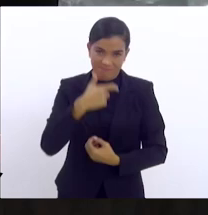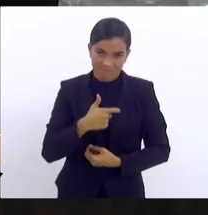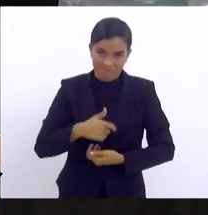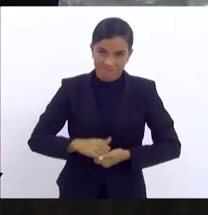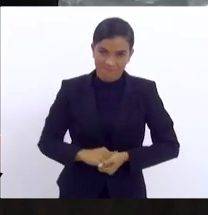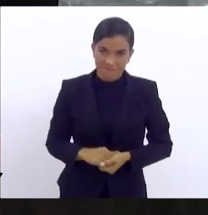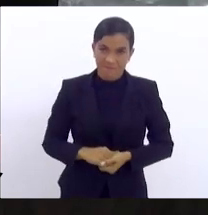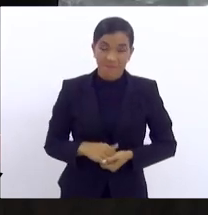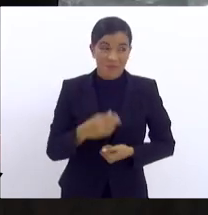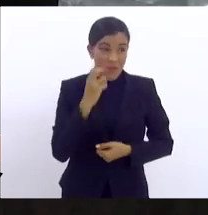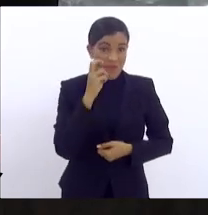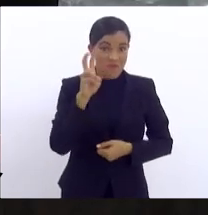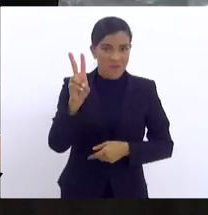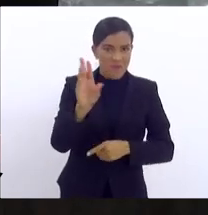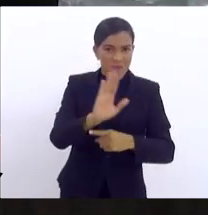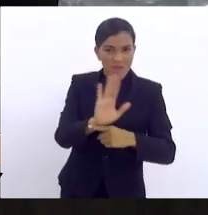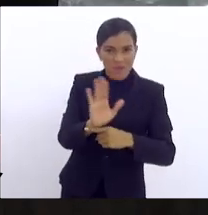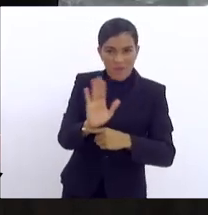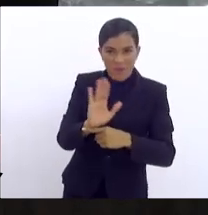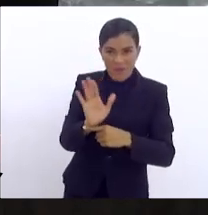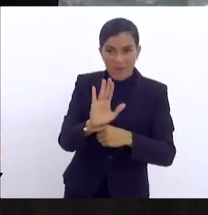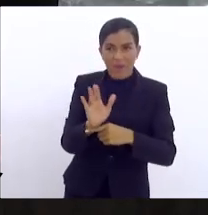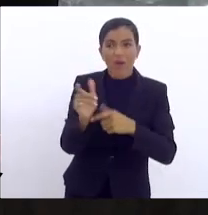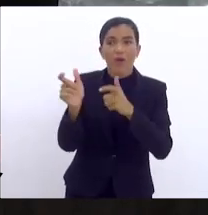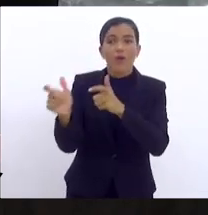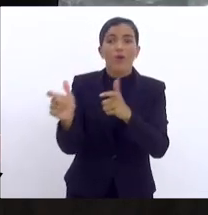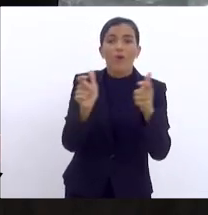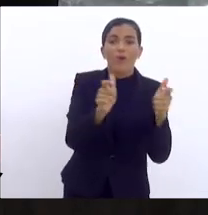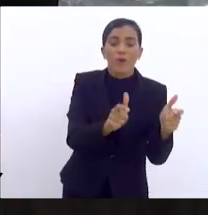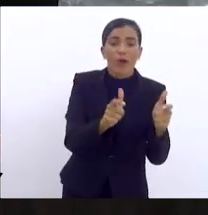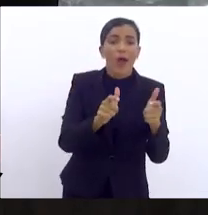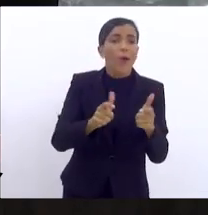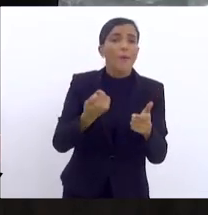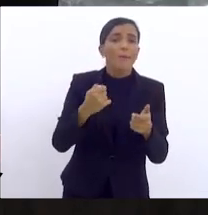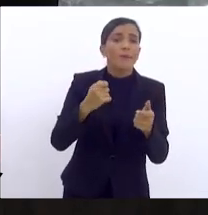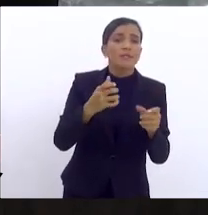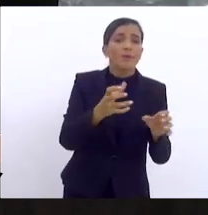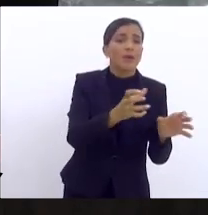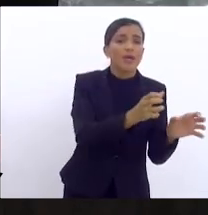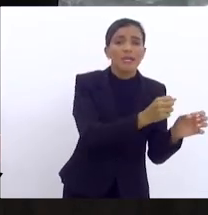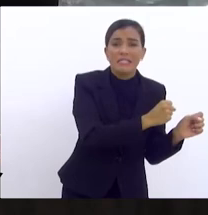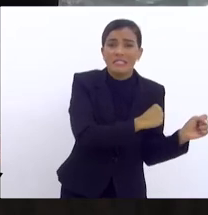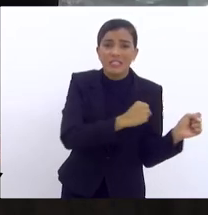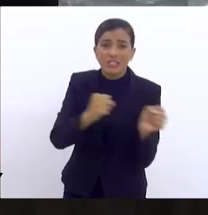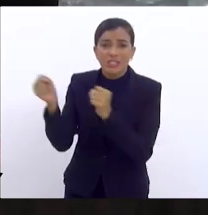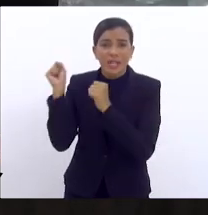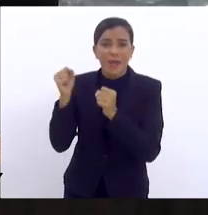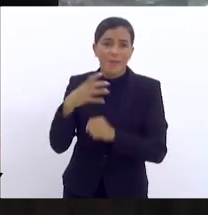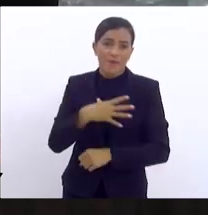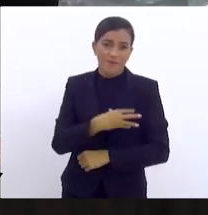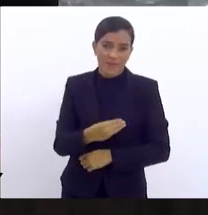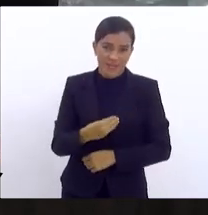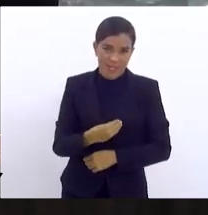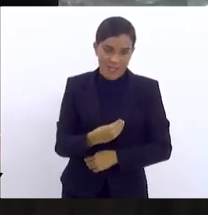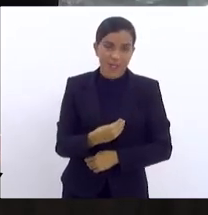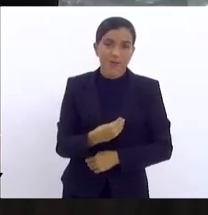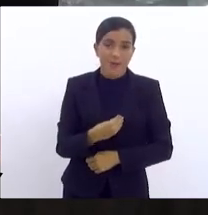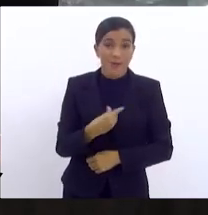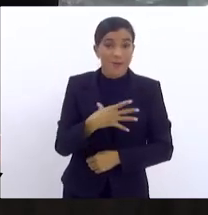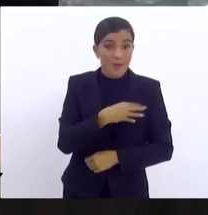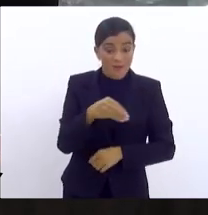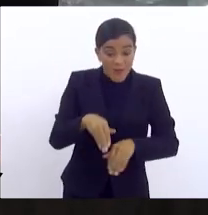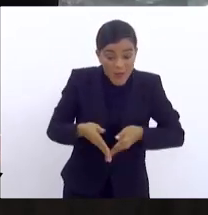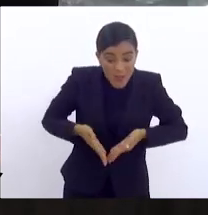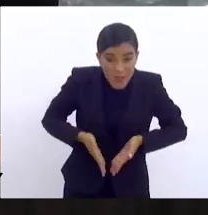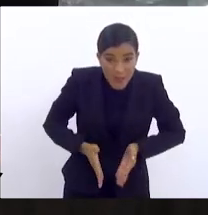E aí o que nós vimos ali na imagem local onde eu tive que tirar os meus filhos ali louvar os meus filhos nasceram